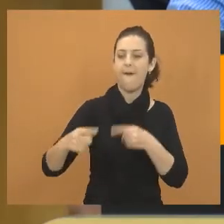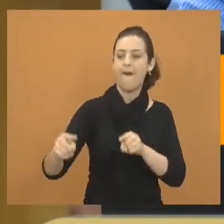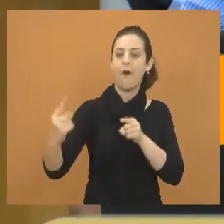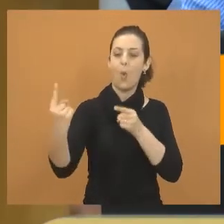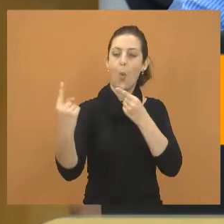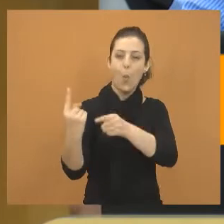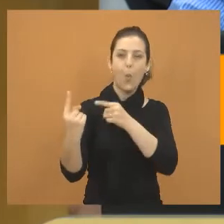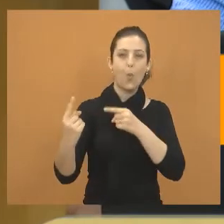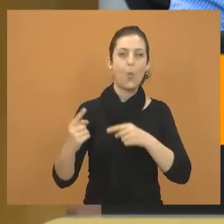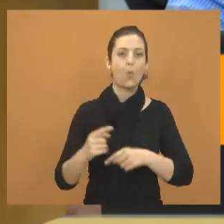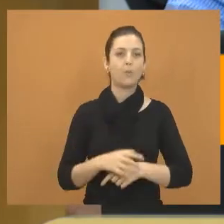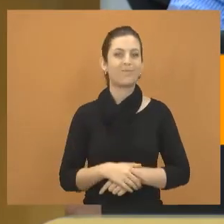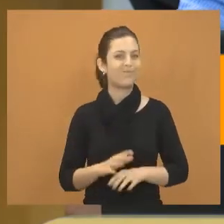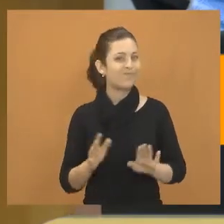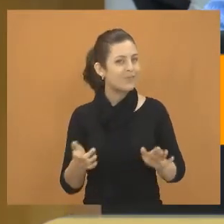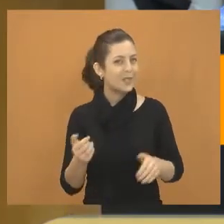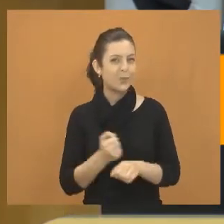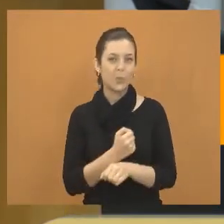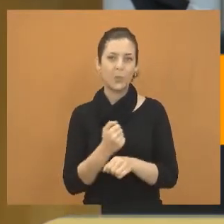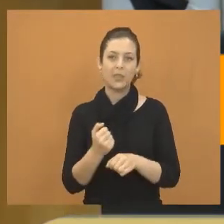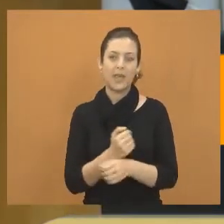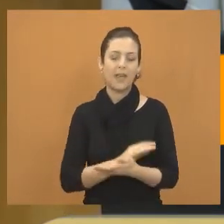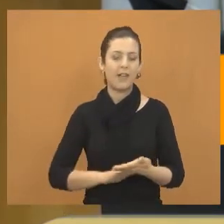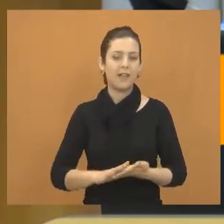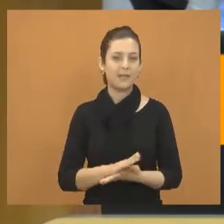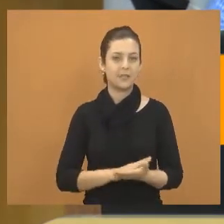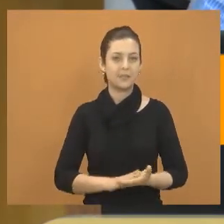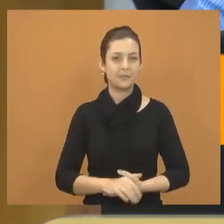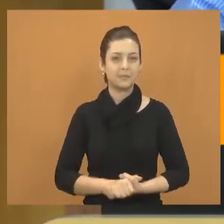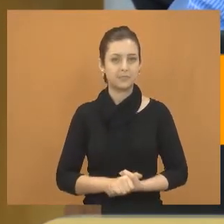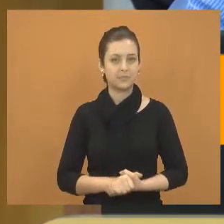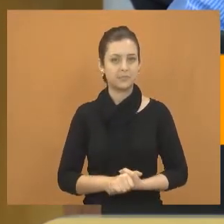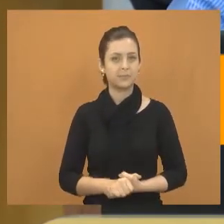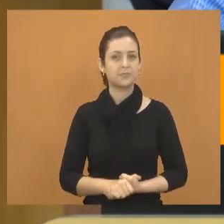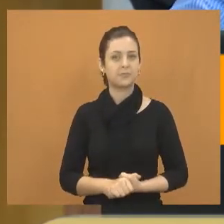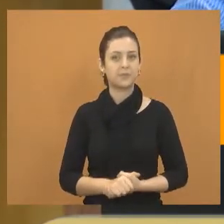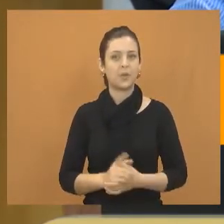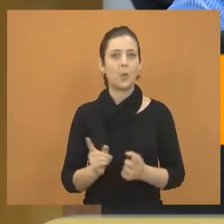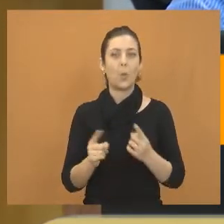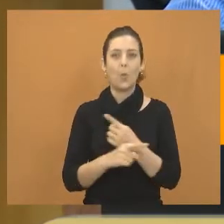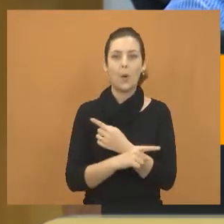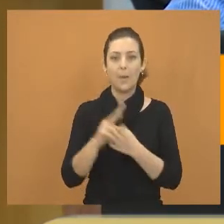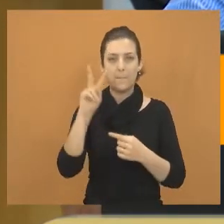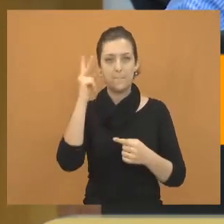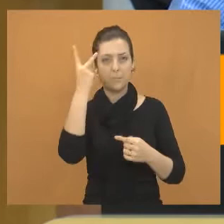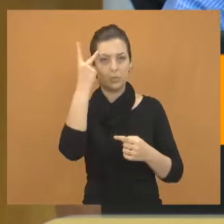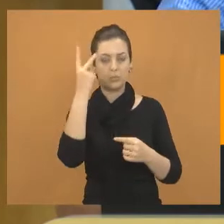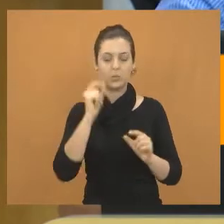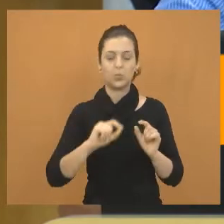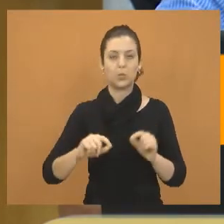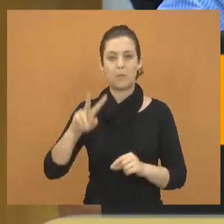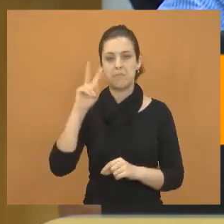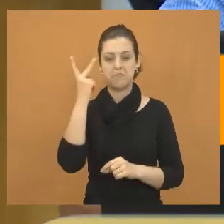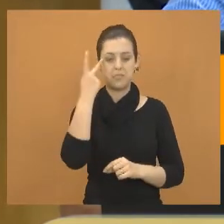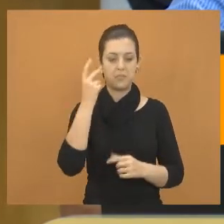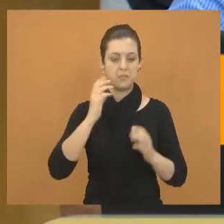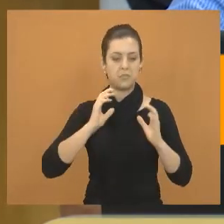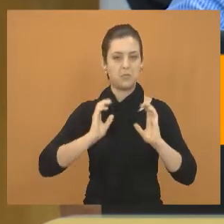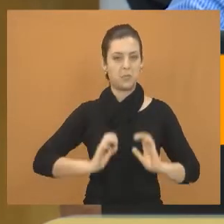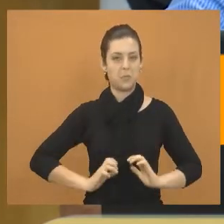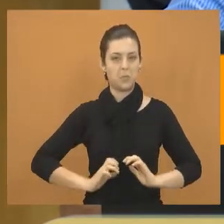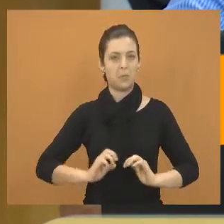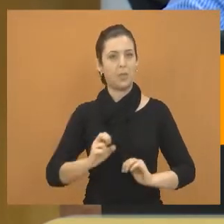situação. Eu acho que, assim, a gente não constrói nada. Eu acho que muito pelo contrário, ou a gente muda as nossas